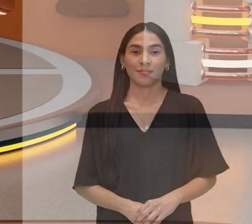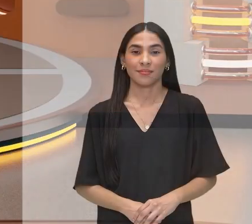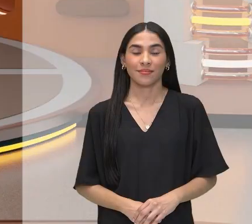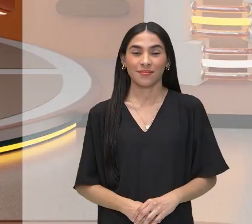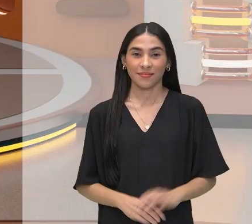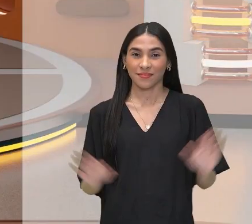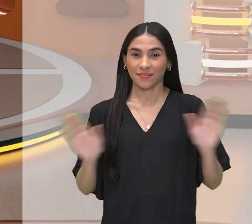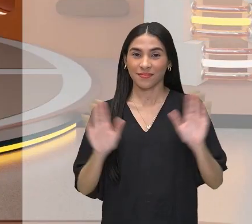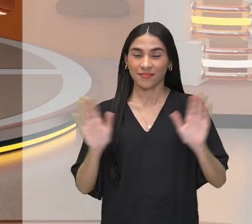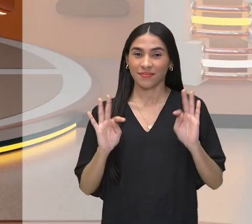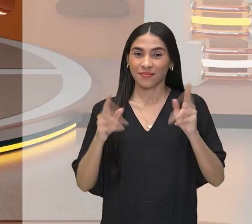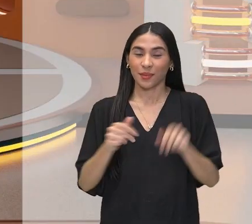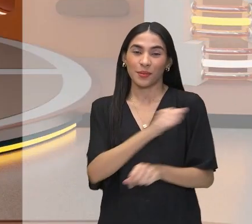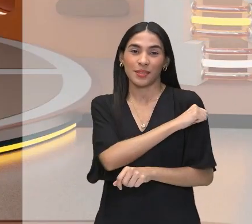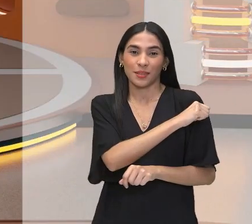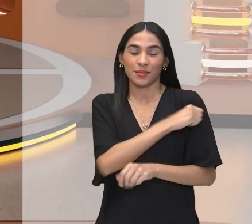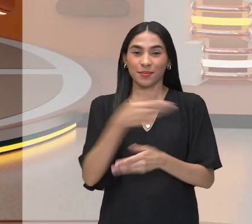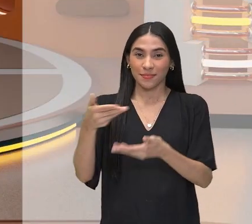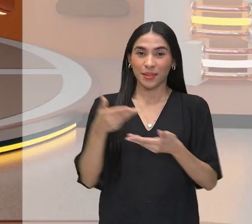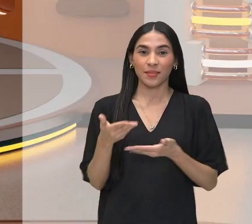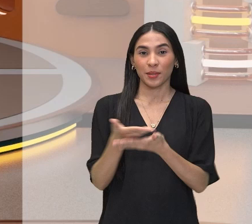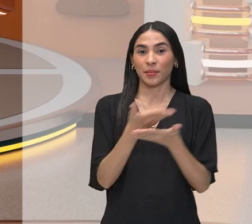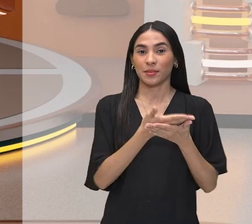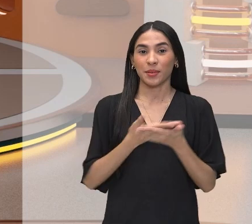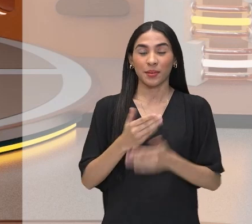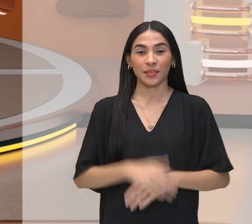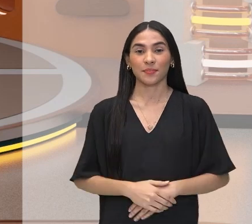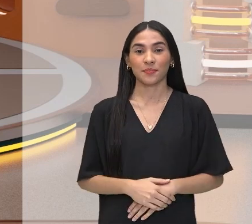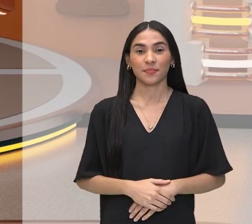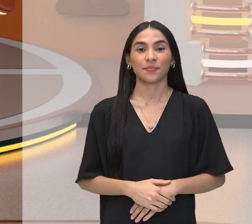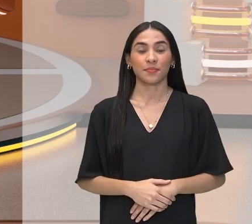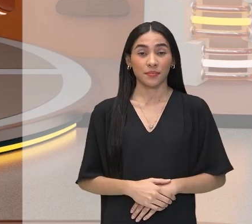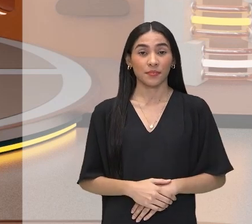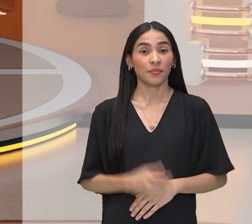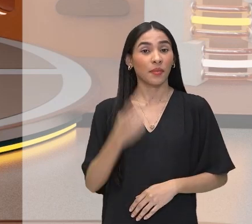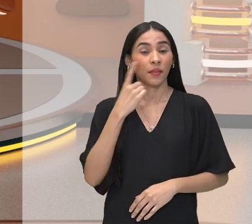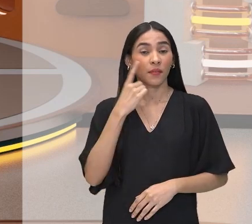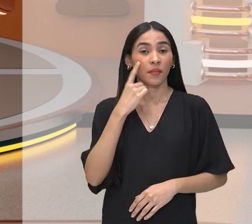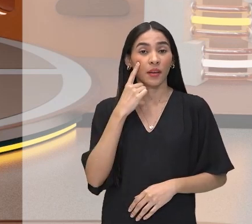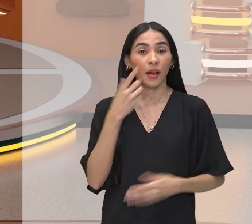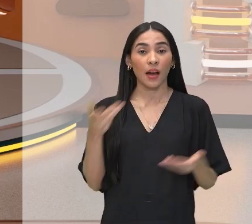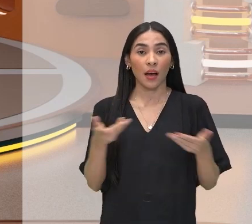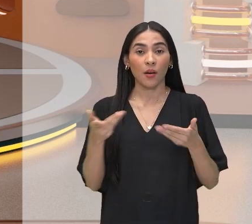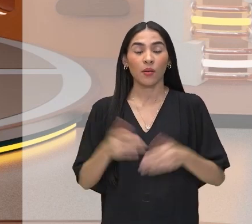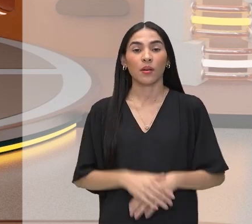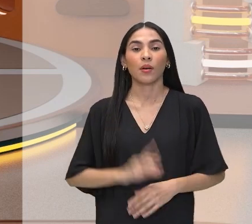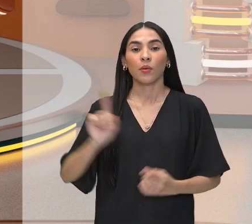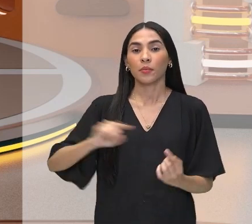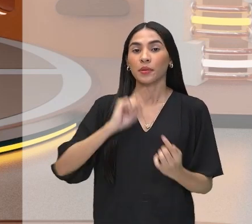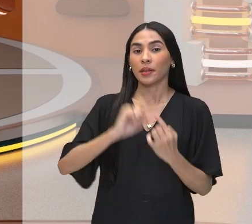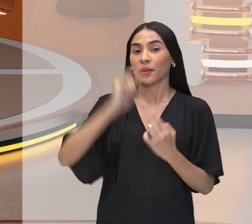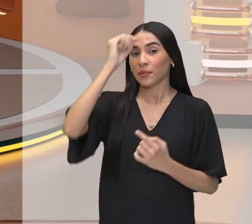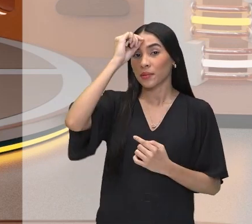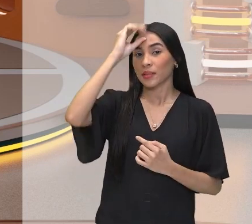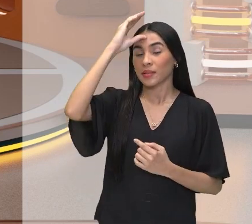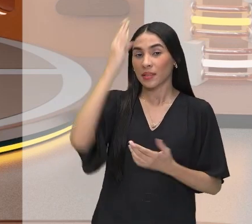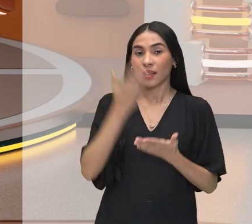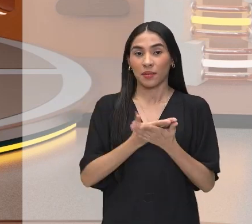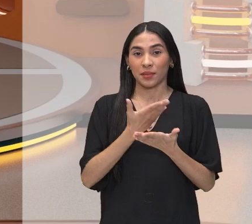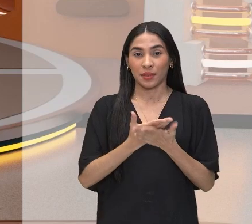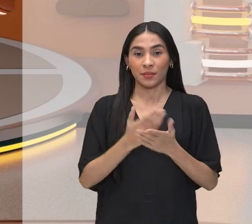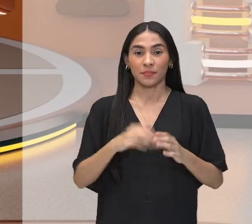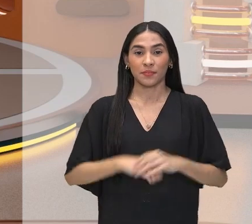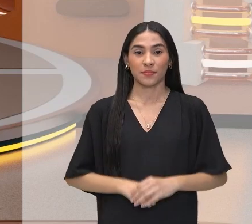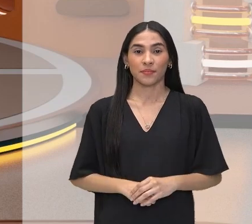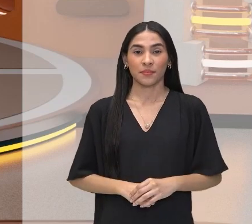Olá a todos vocês, sejam bem-vindos a mais uma aula. Vamos verificar aí qual é o objeto de conhecimento da nossa